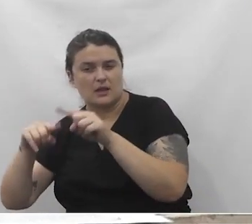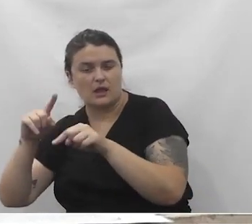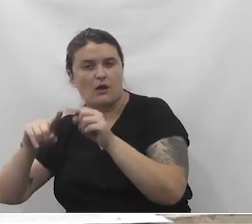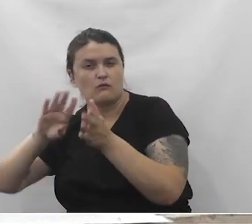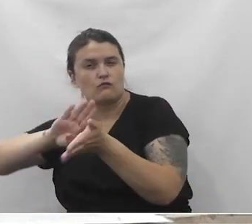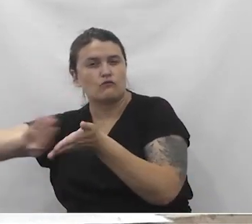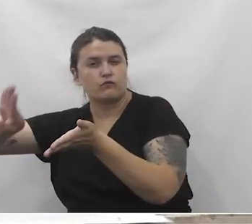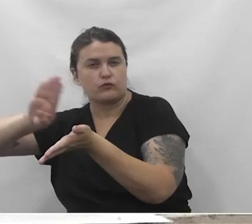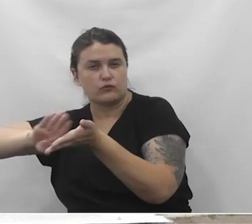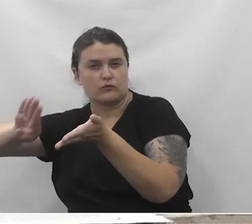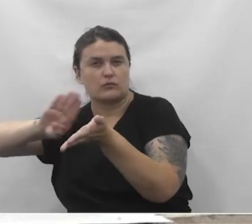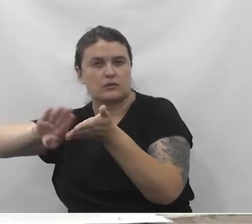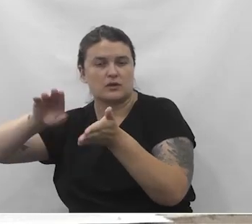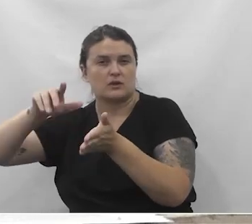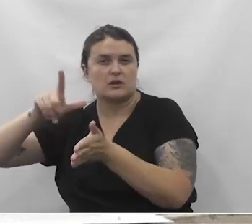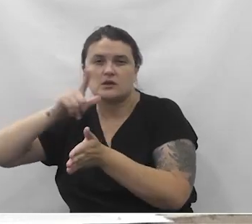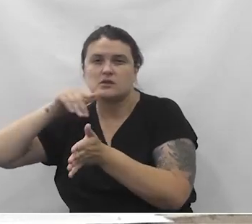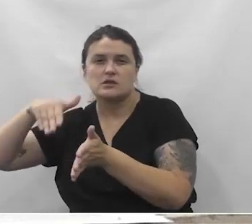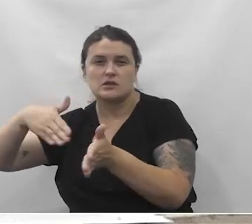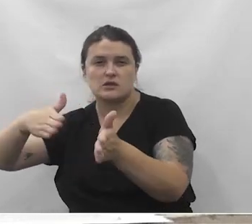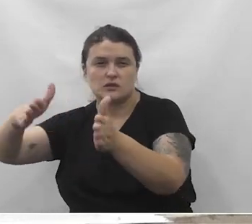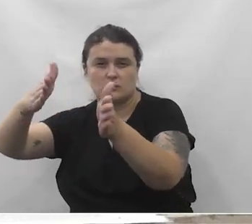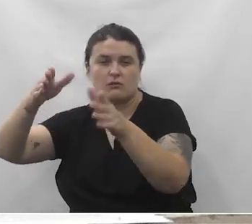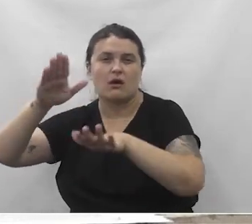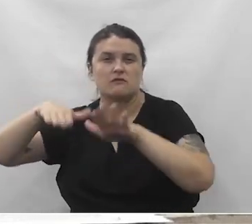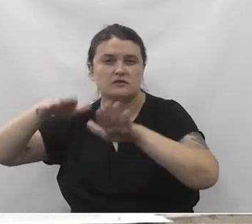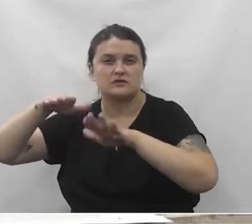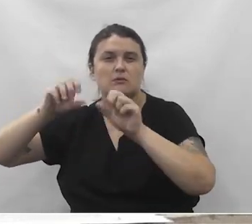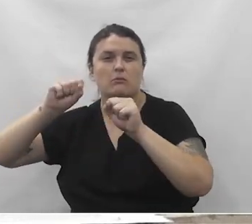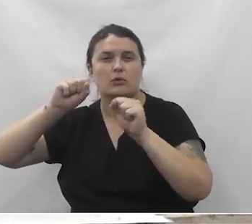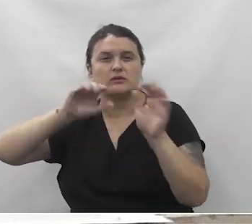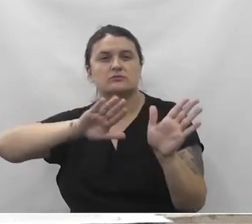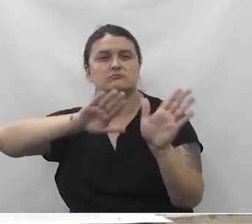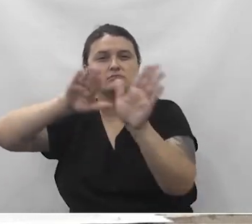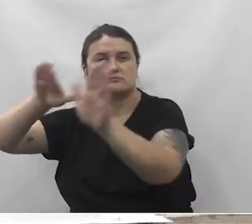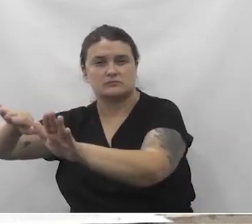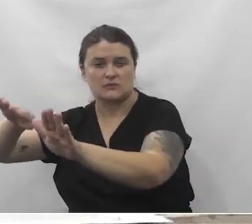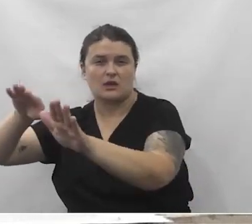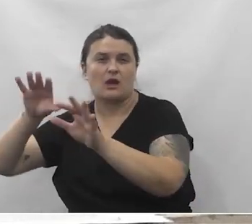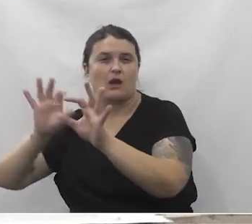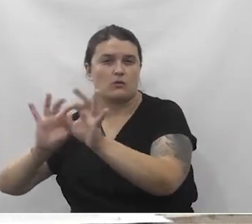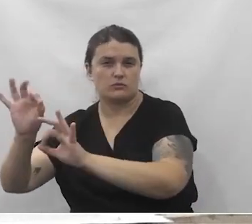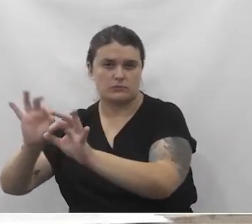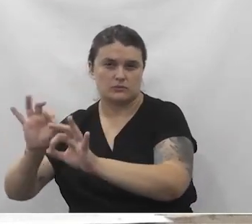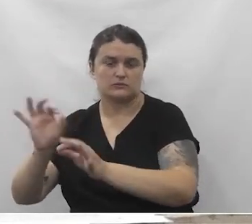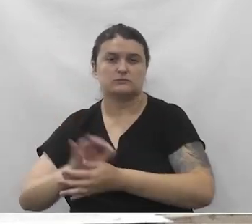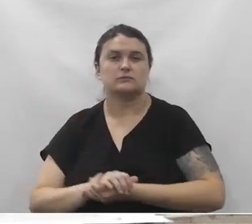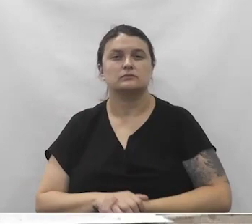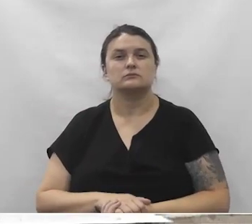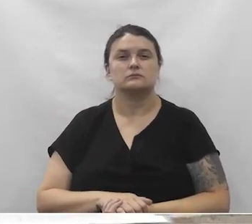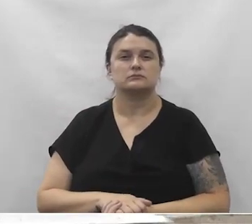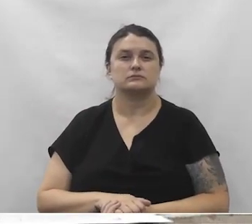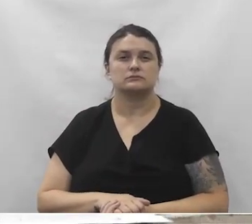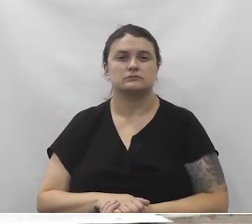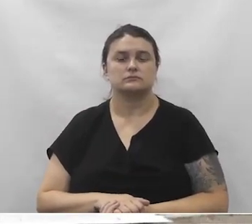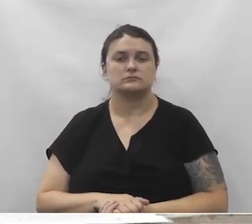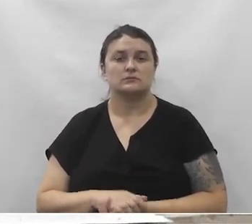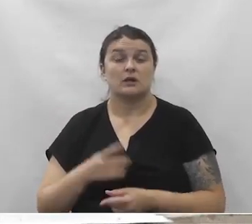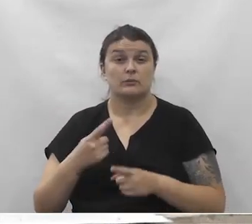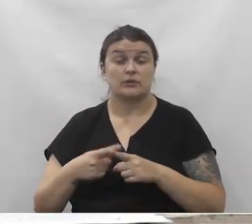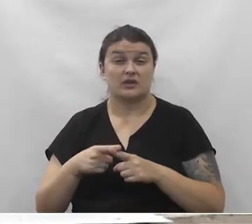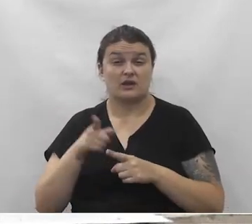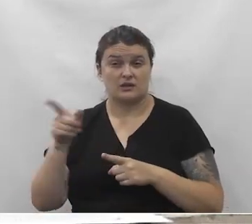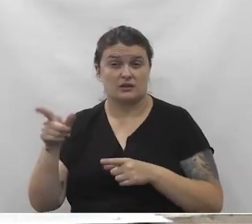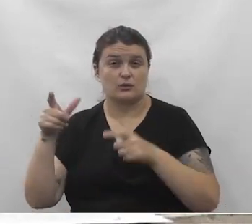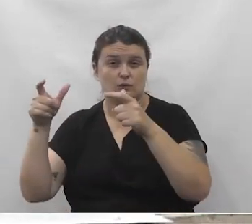retirado ali do dessa obra do Morro quem sabe a gente est ali colocando remanejando para